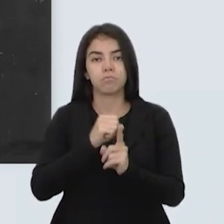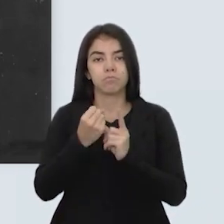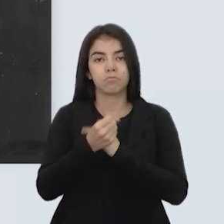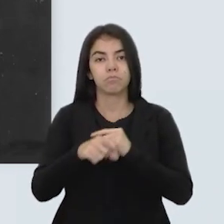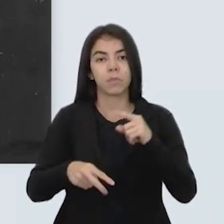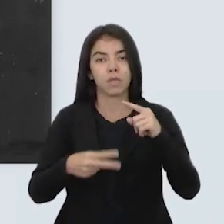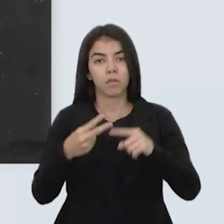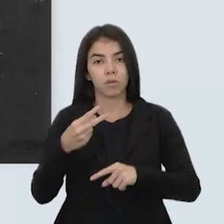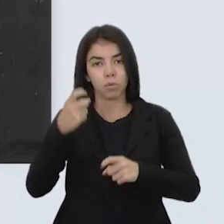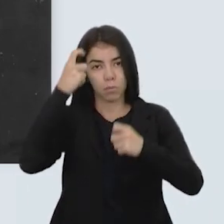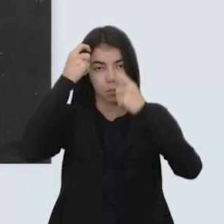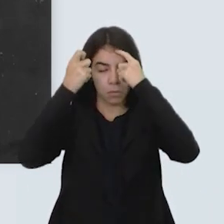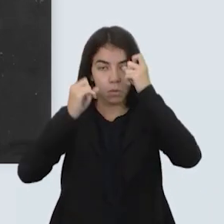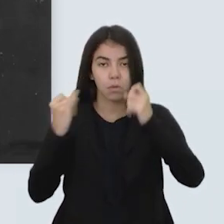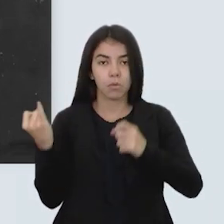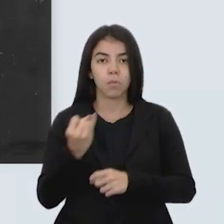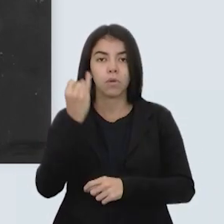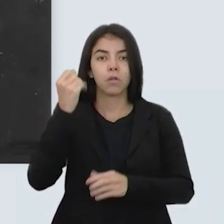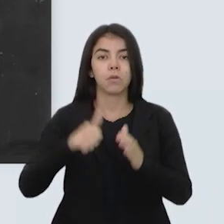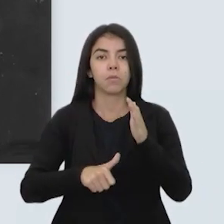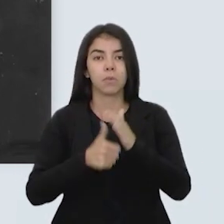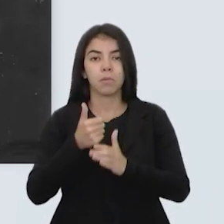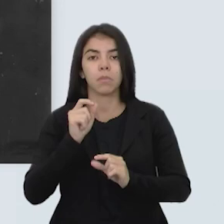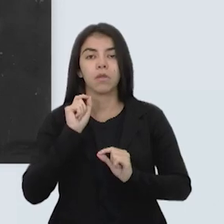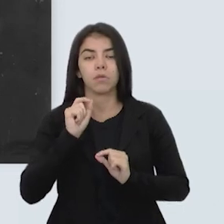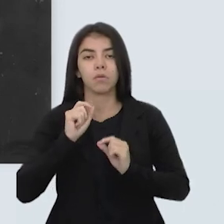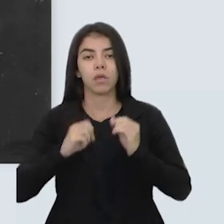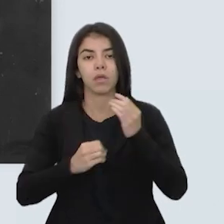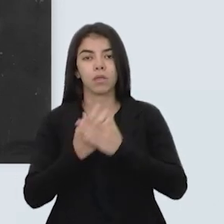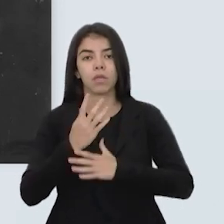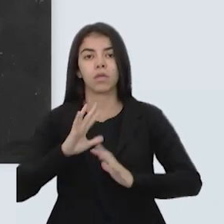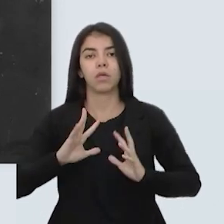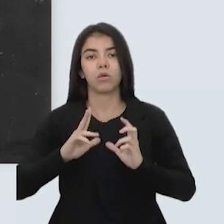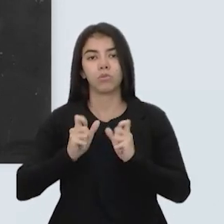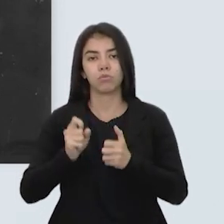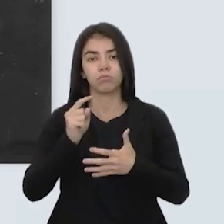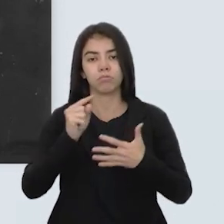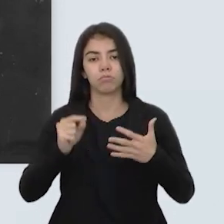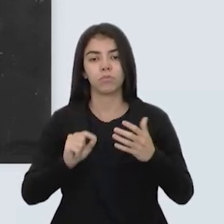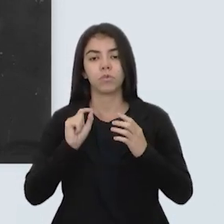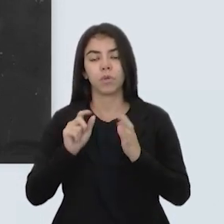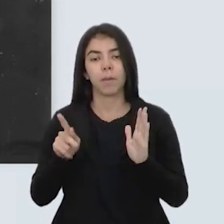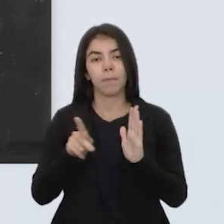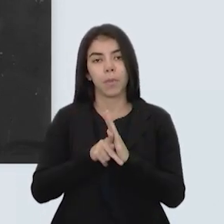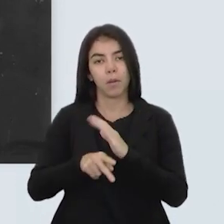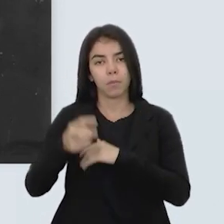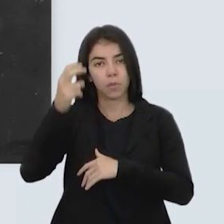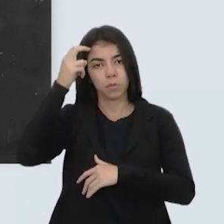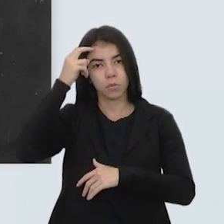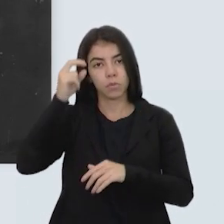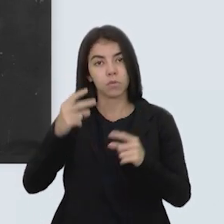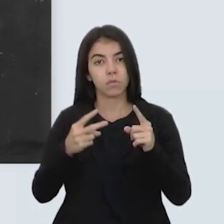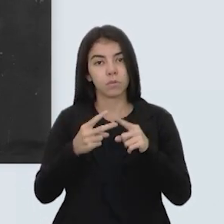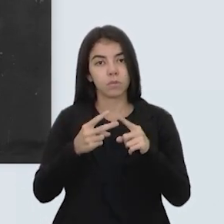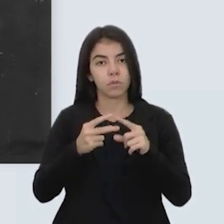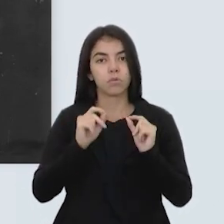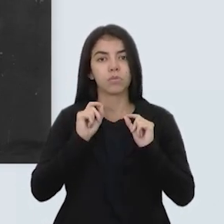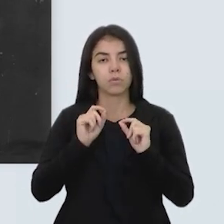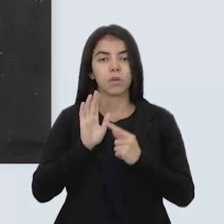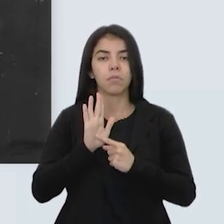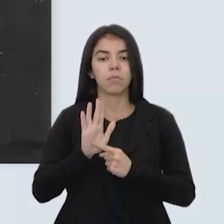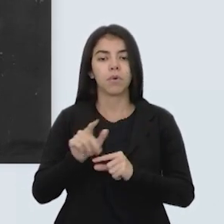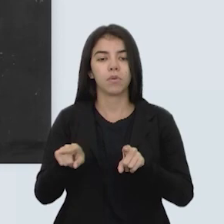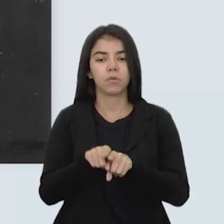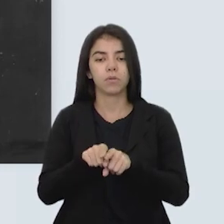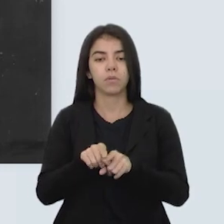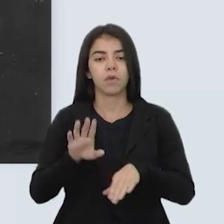pontos importantes. Primeiro, ela coloca todas as criações humanas como parte da cultura. Em segundo, coloca que não